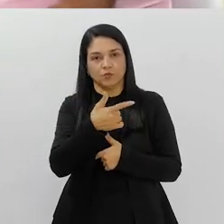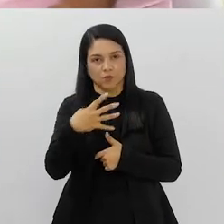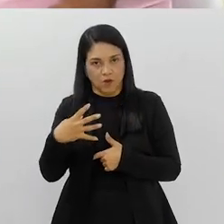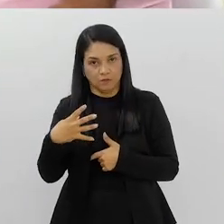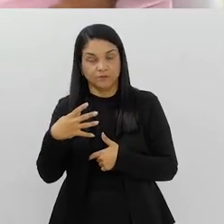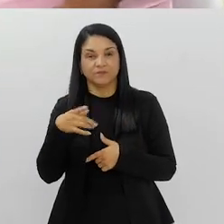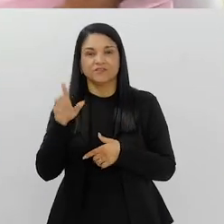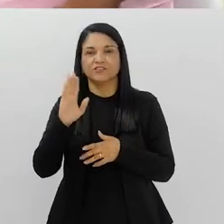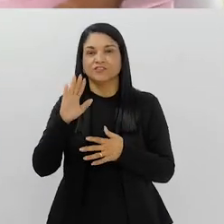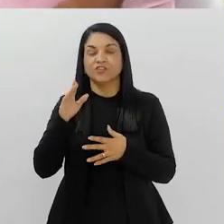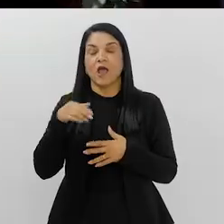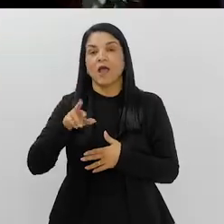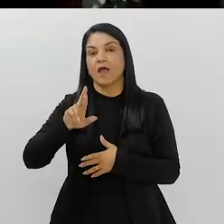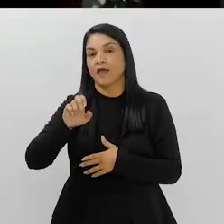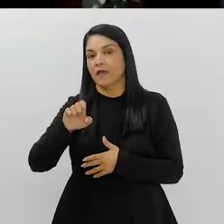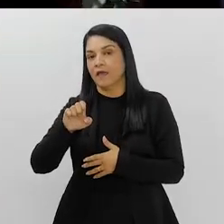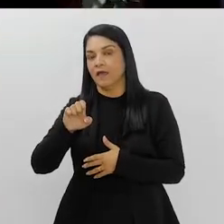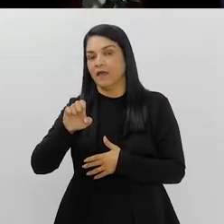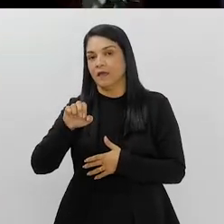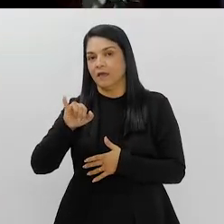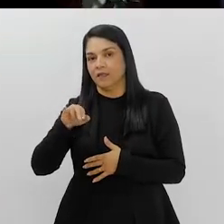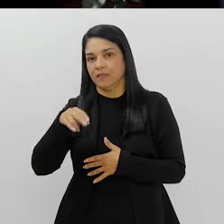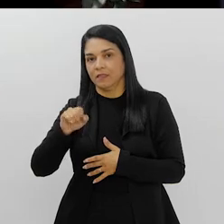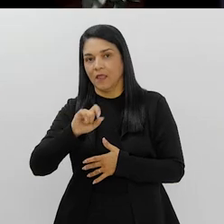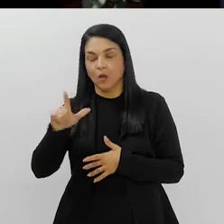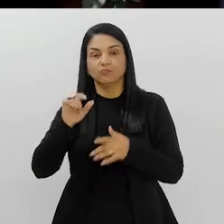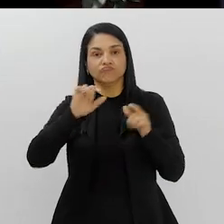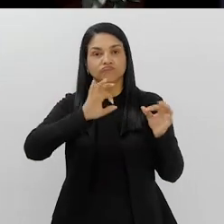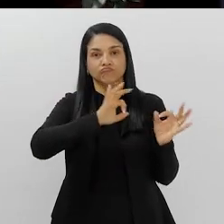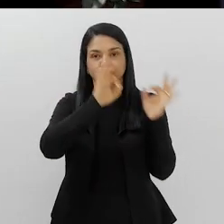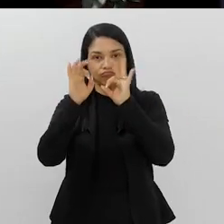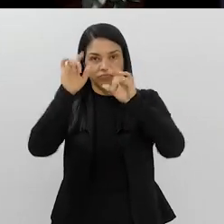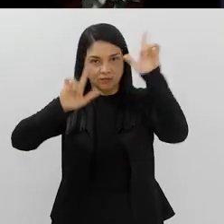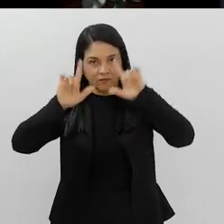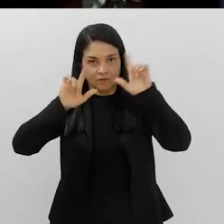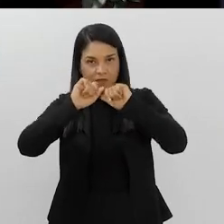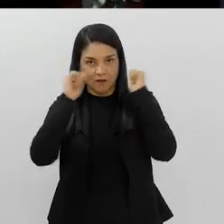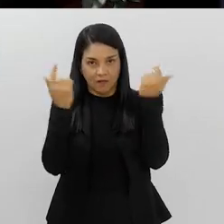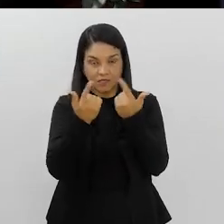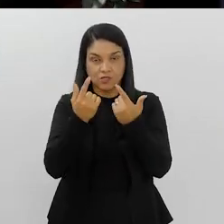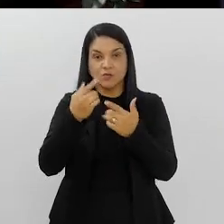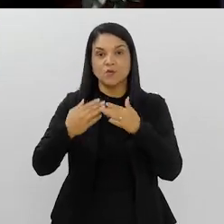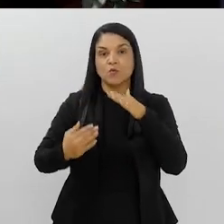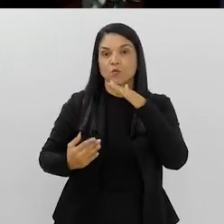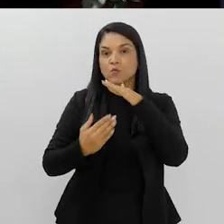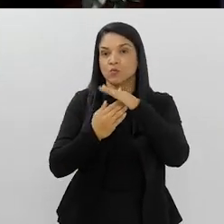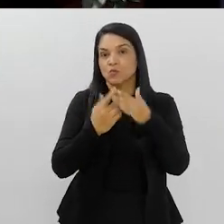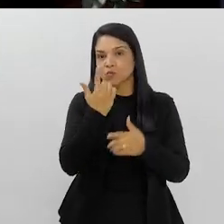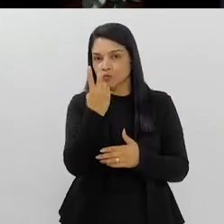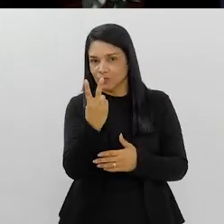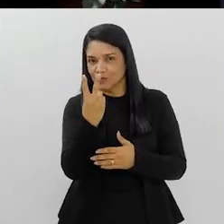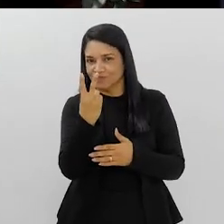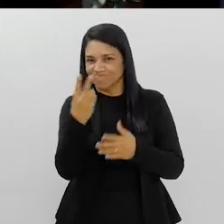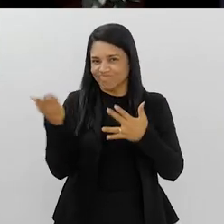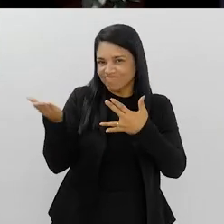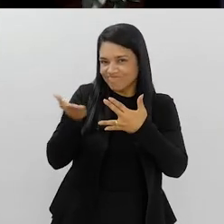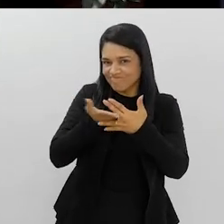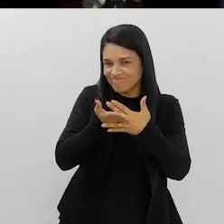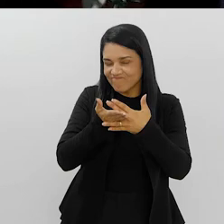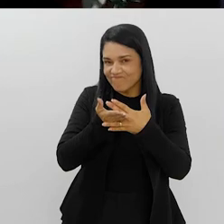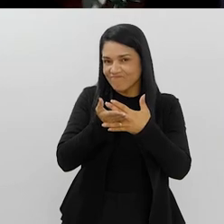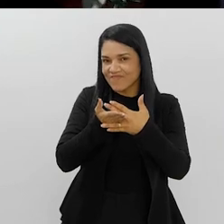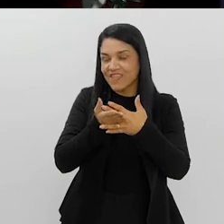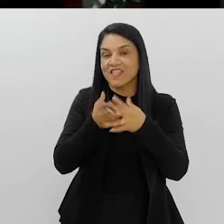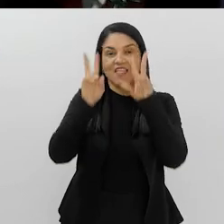de 2024. Com certeza. Já já, Reinaldo, PV, telespectadores da TV Alerj, a gente vai voltar para o segundo tempo do